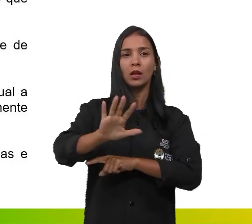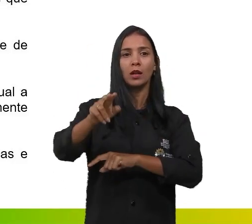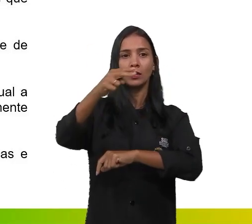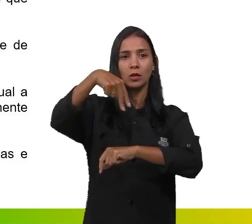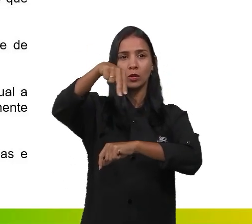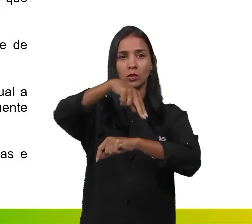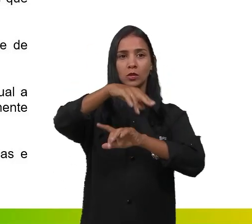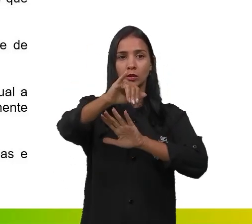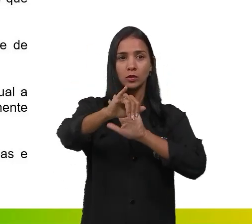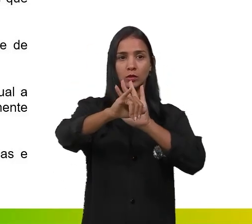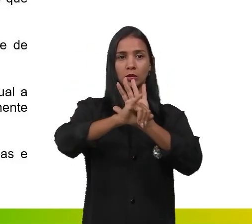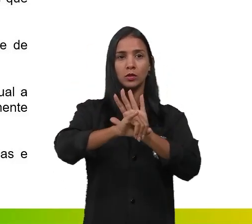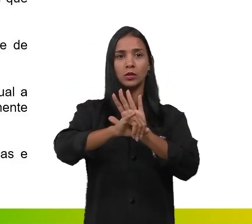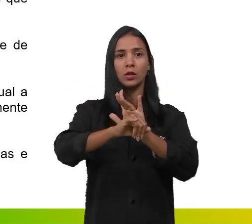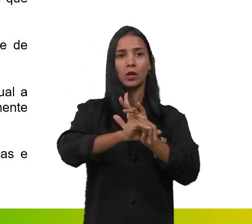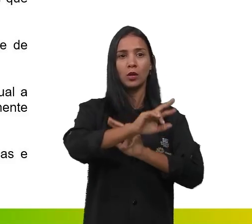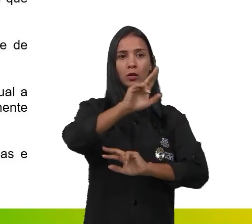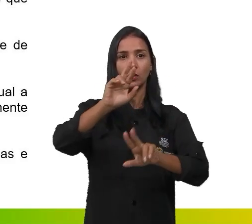e eurocêntrica.